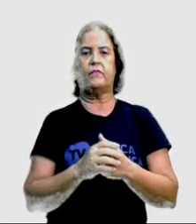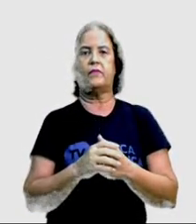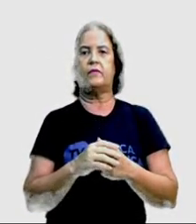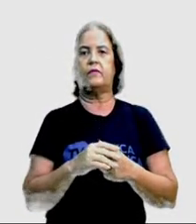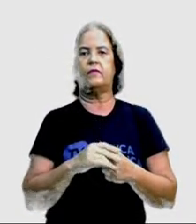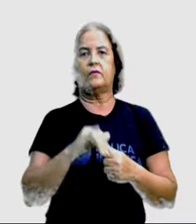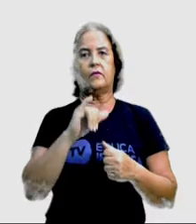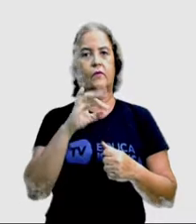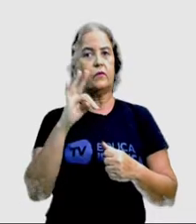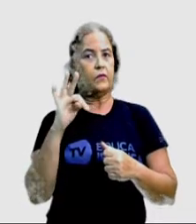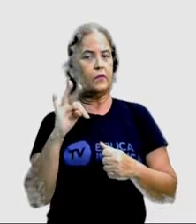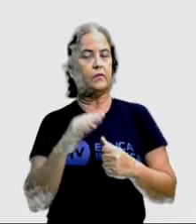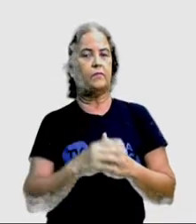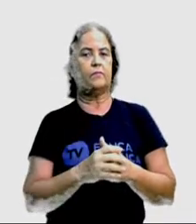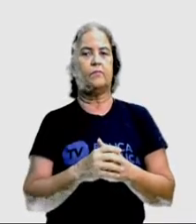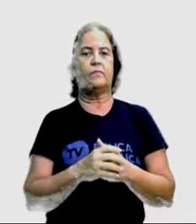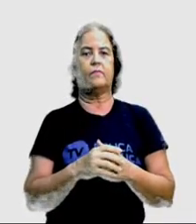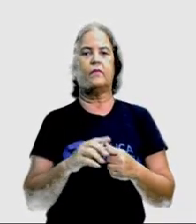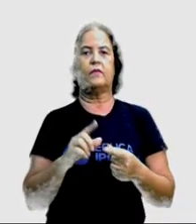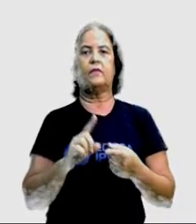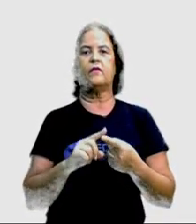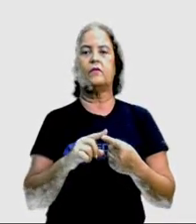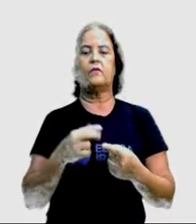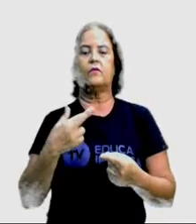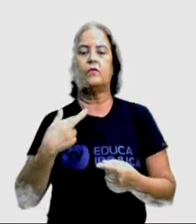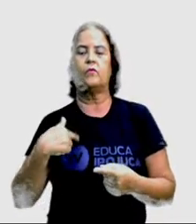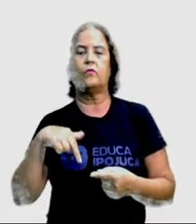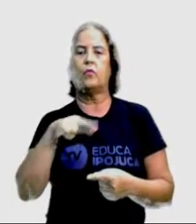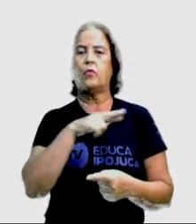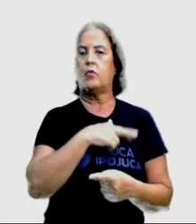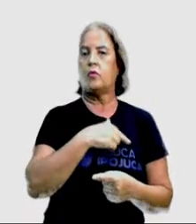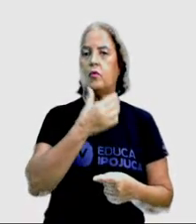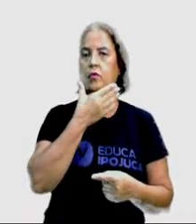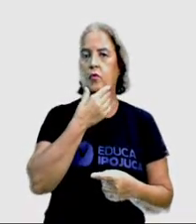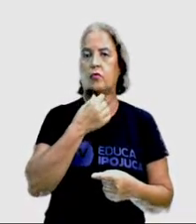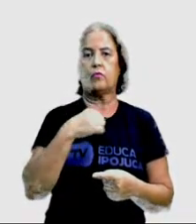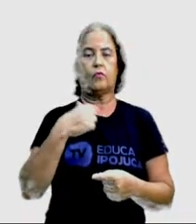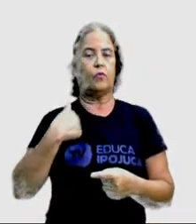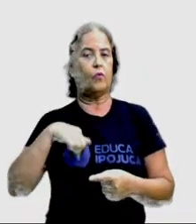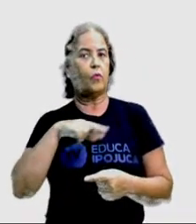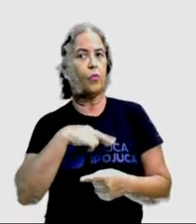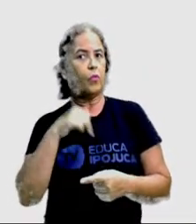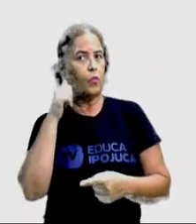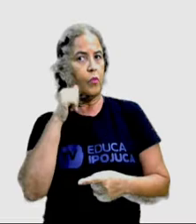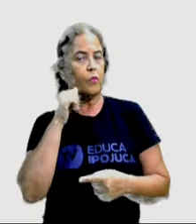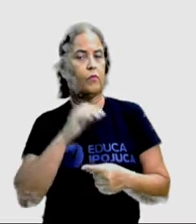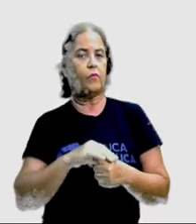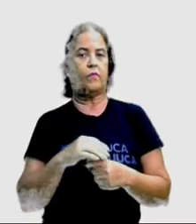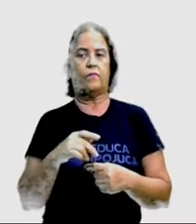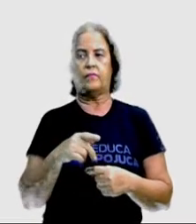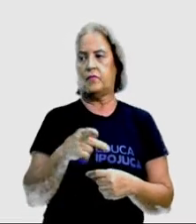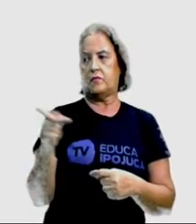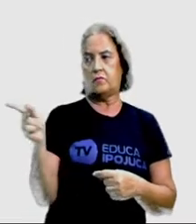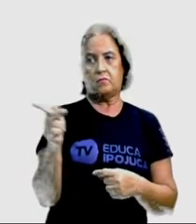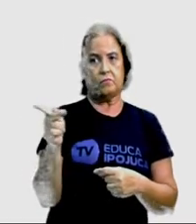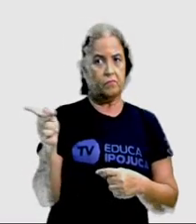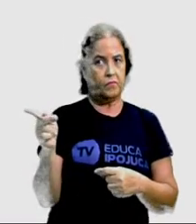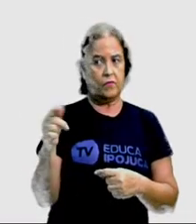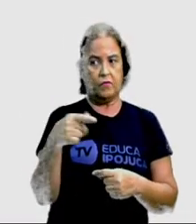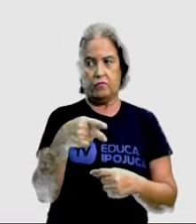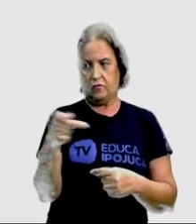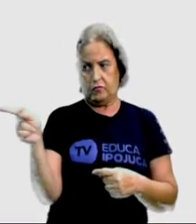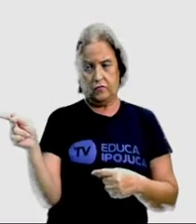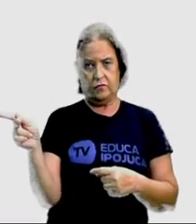ao it. E nós temos aqui o nosso, nossa, vosso, vossa, seu, sua e de vocês, e